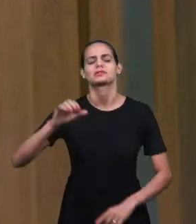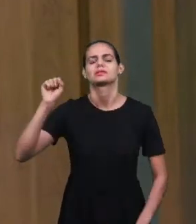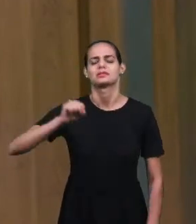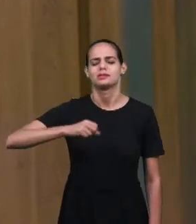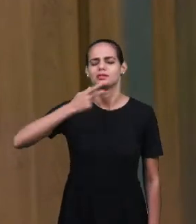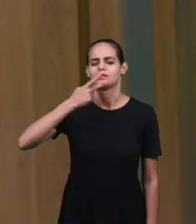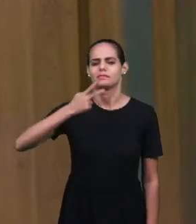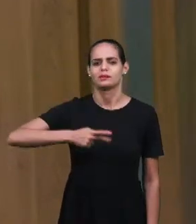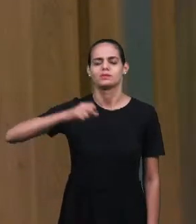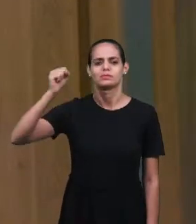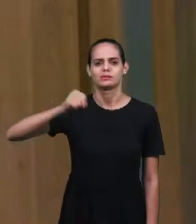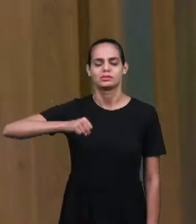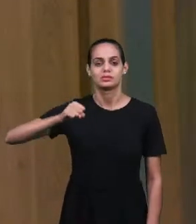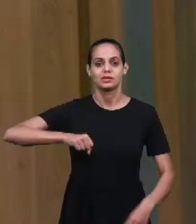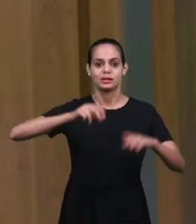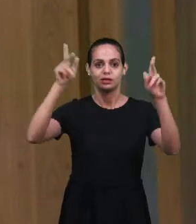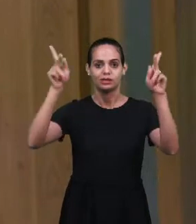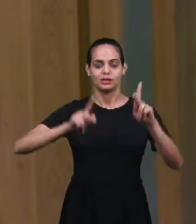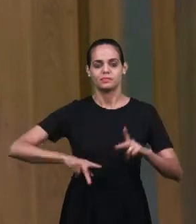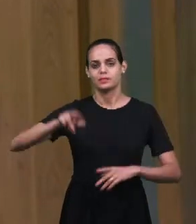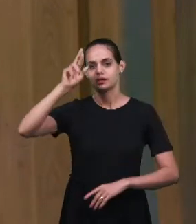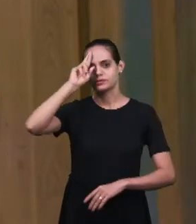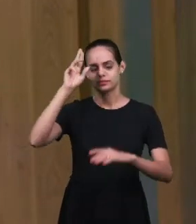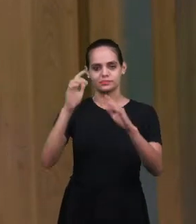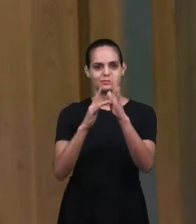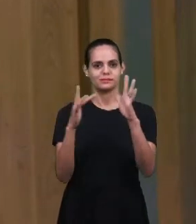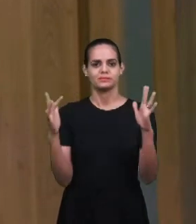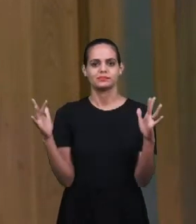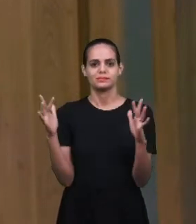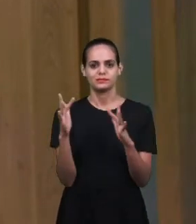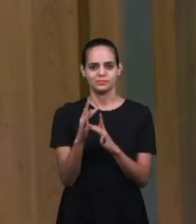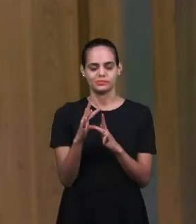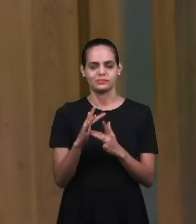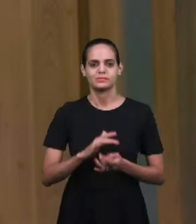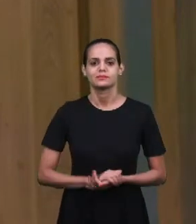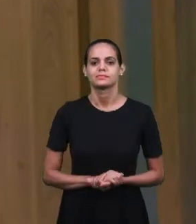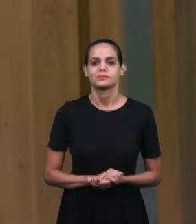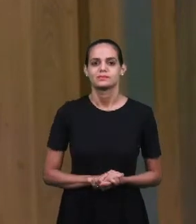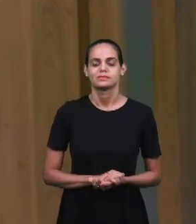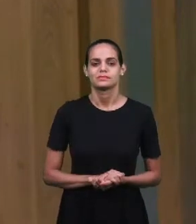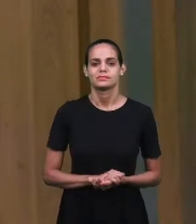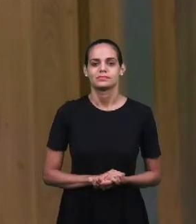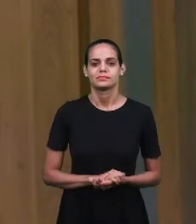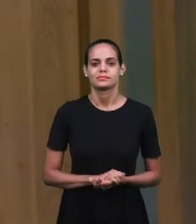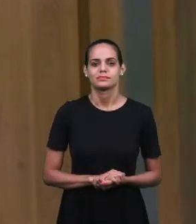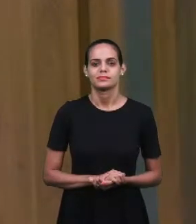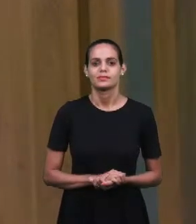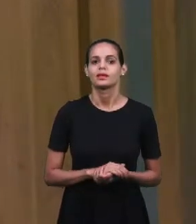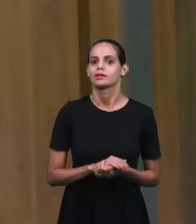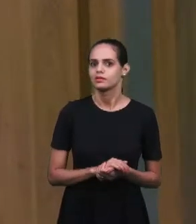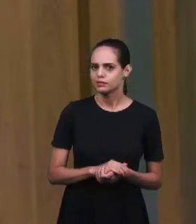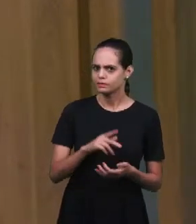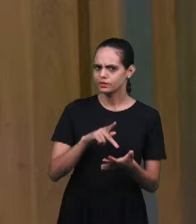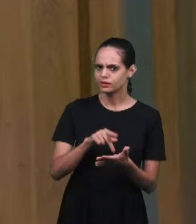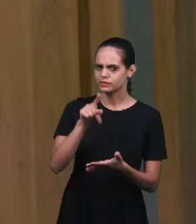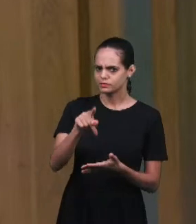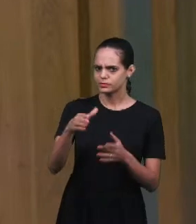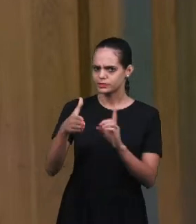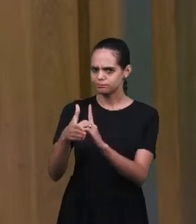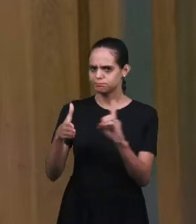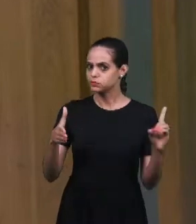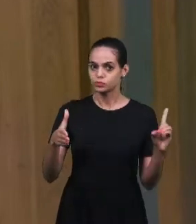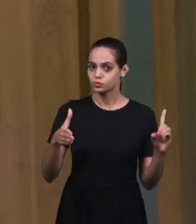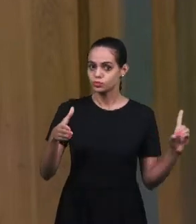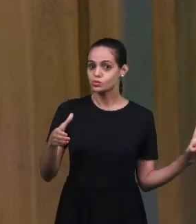deu a paz do Senhor. Então, Samuel, você poderia, você não poderia estar de fora, teria que estar